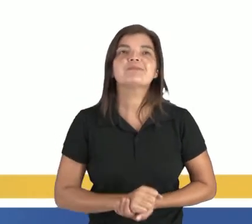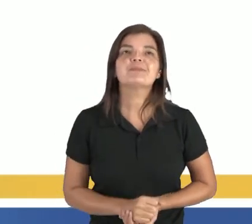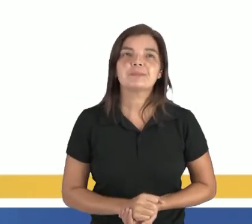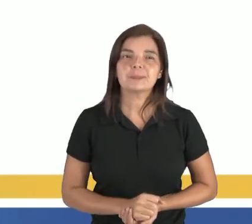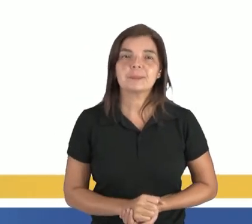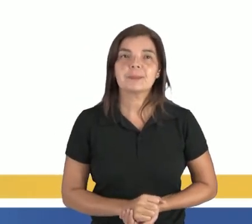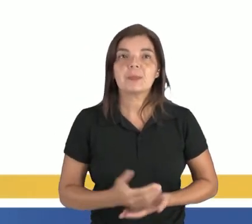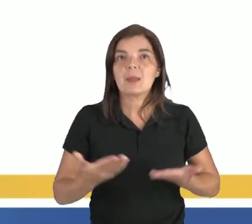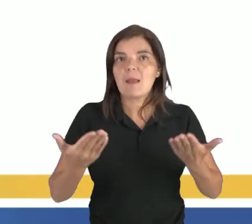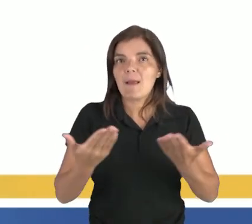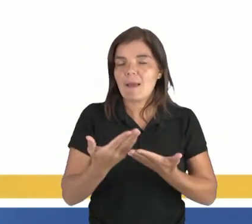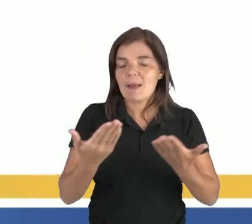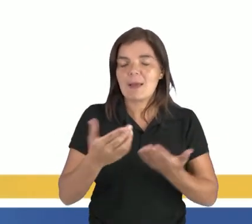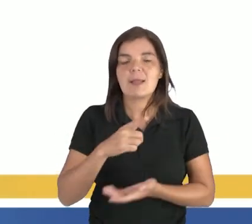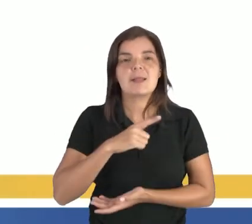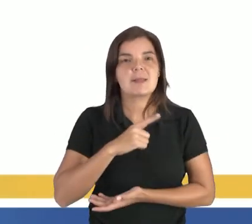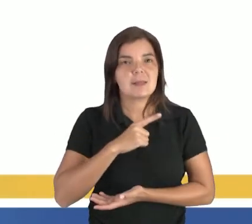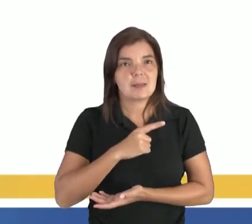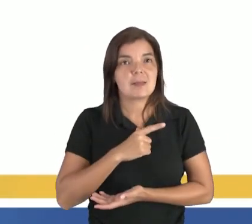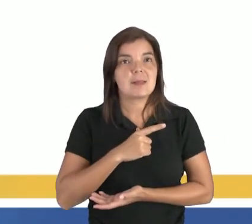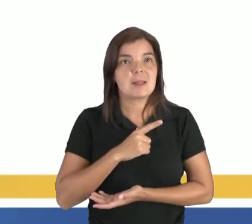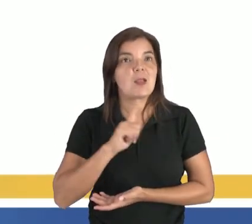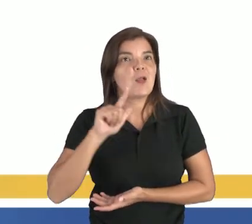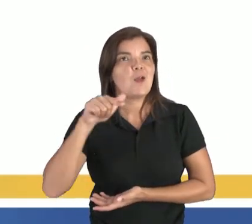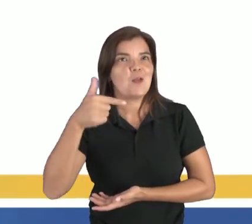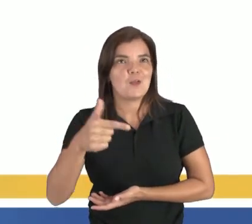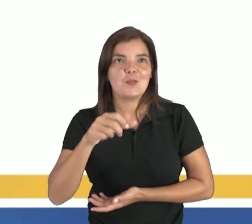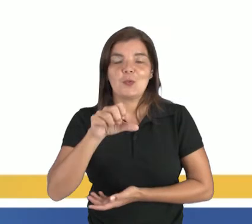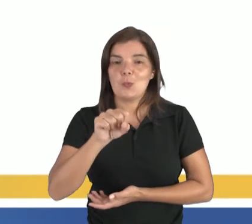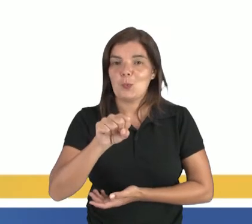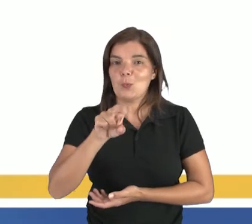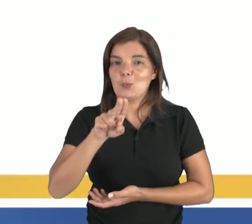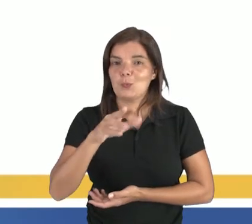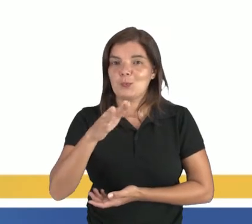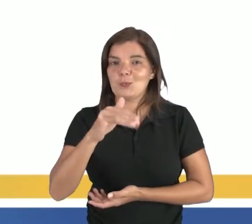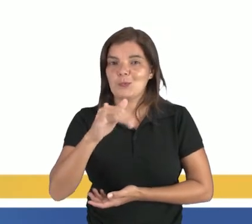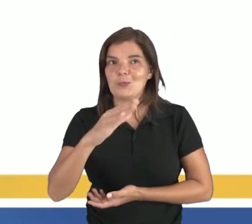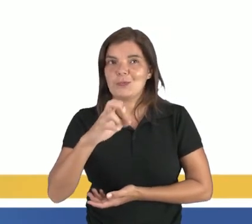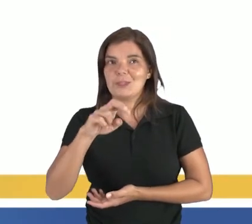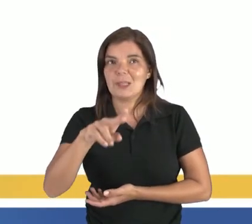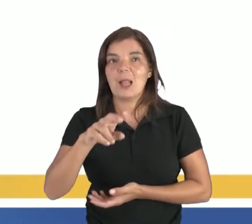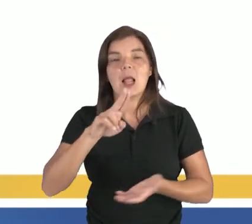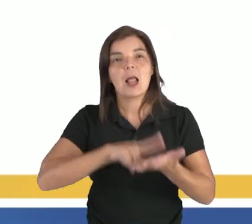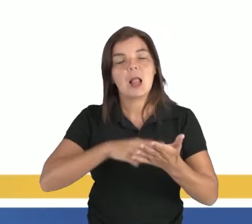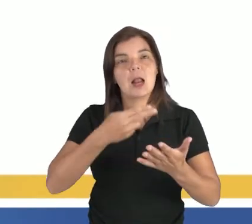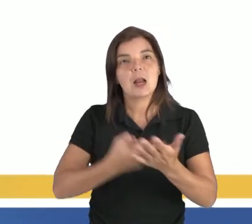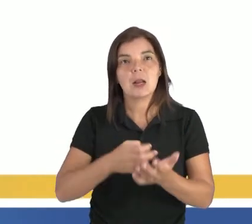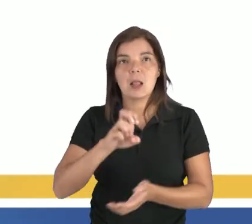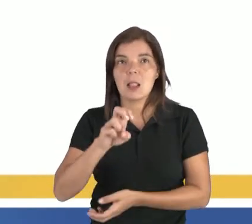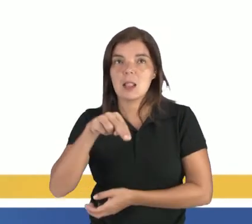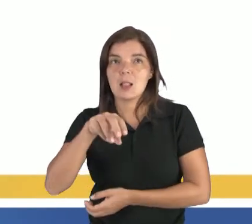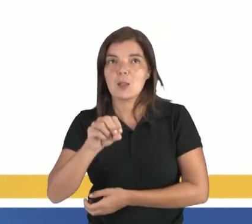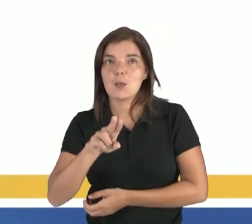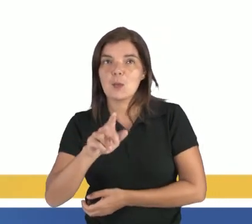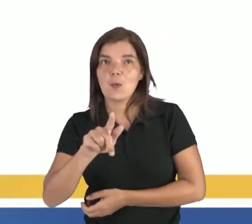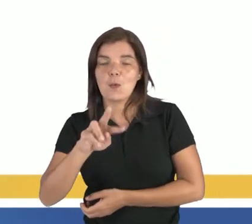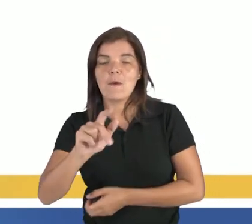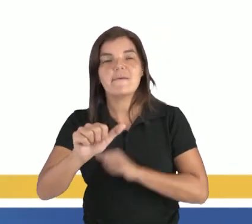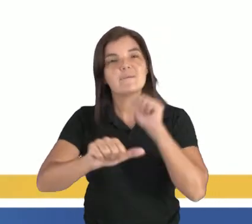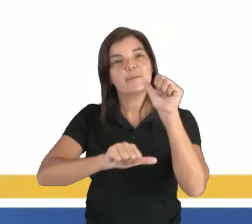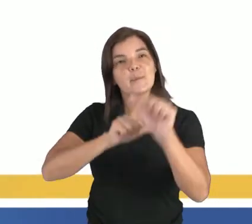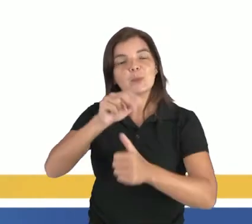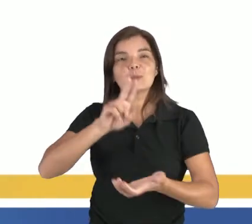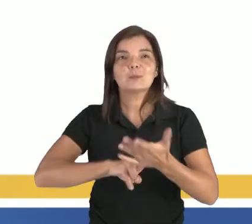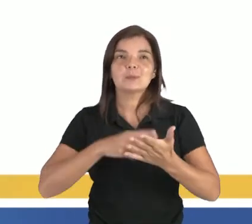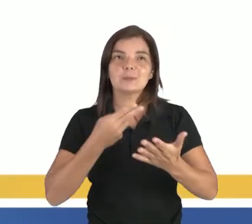suficiente. Agora ele tem a tradução de suficiente, enough. Observe neste outro exemplo que vai mudar a tradução